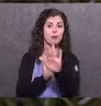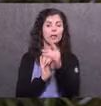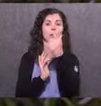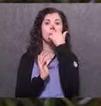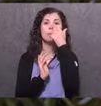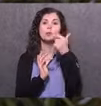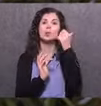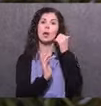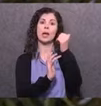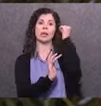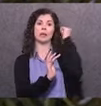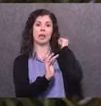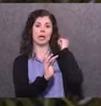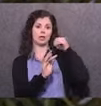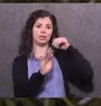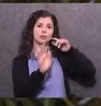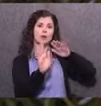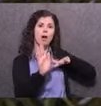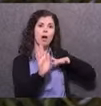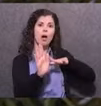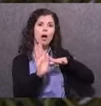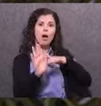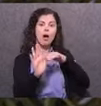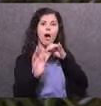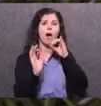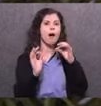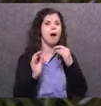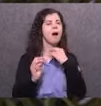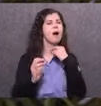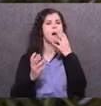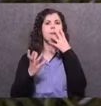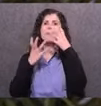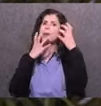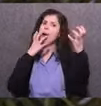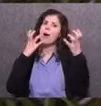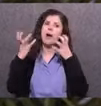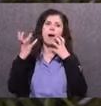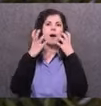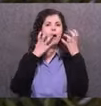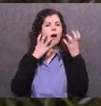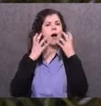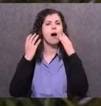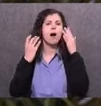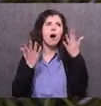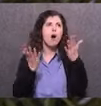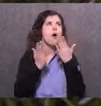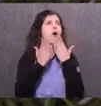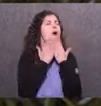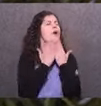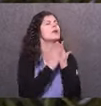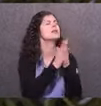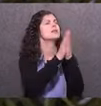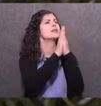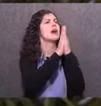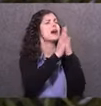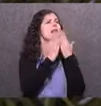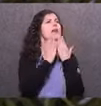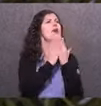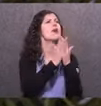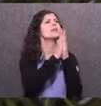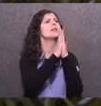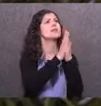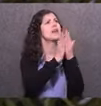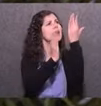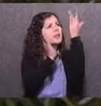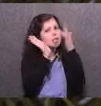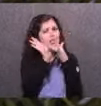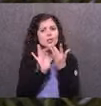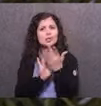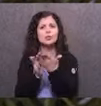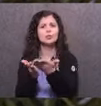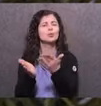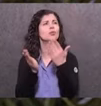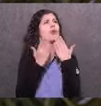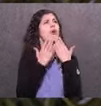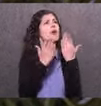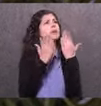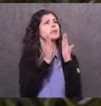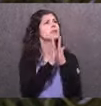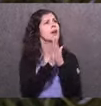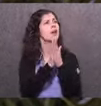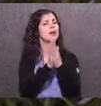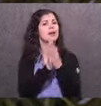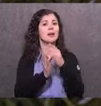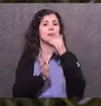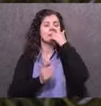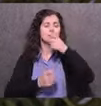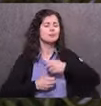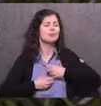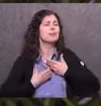atrás, diziam em altos brados: Hosana ao Filho de David! Bendito o que vem em